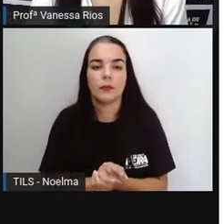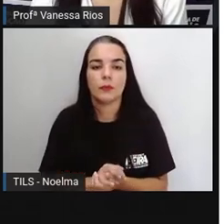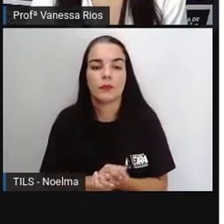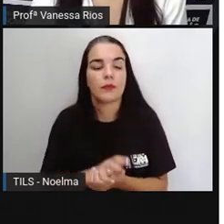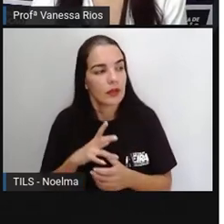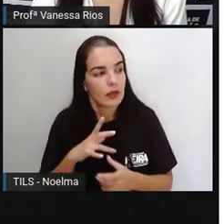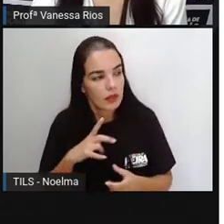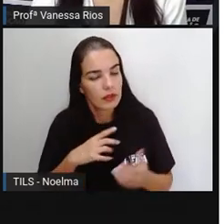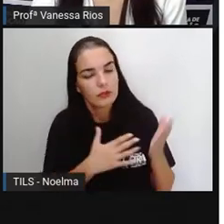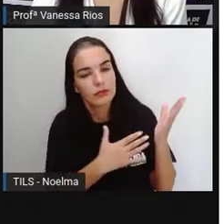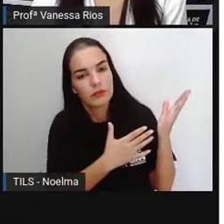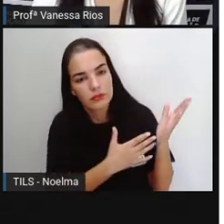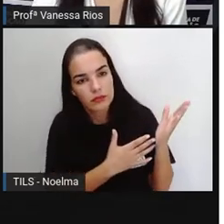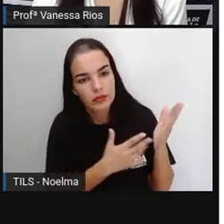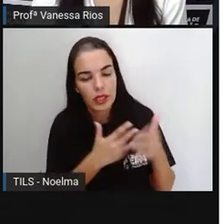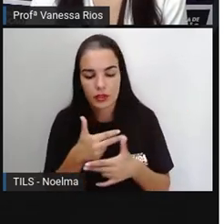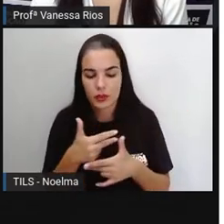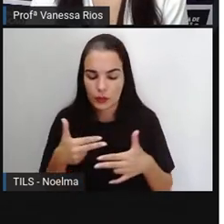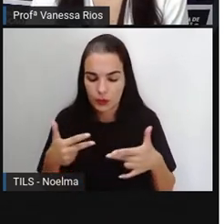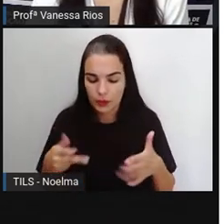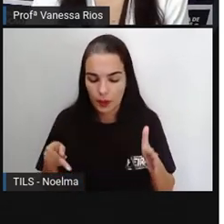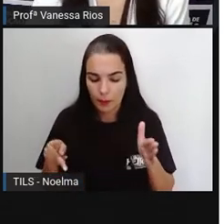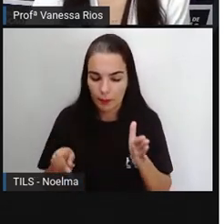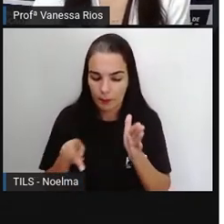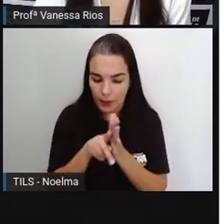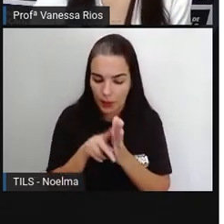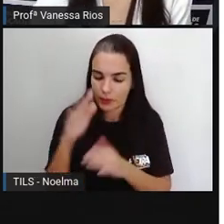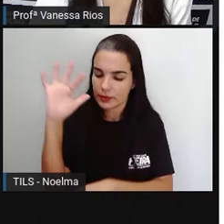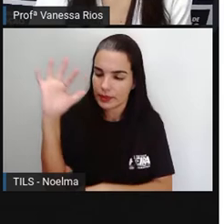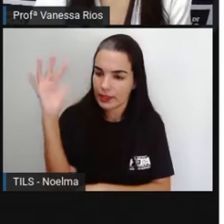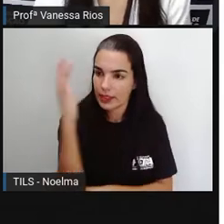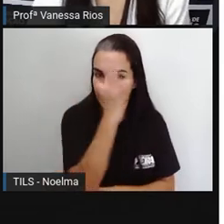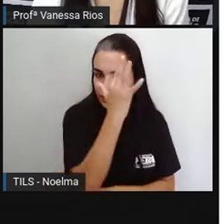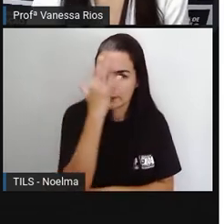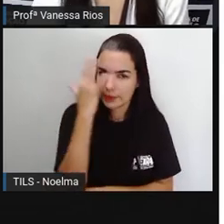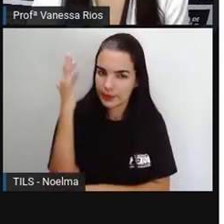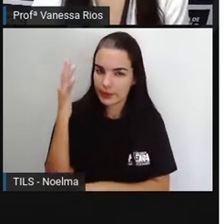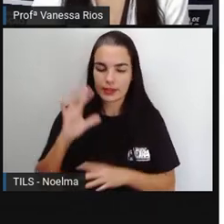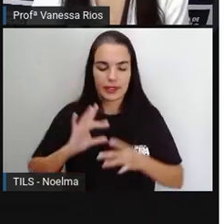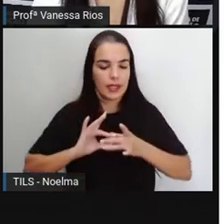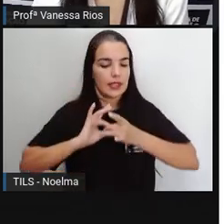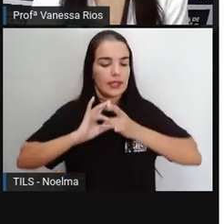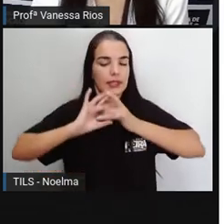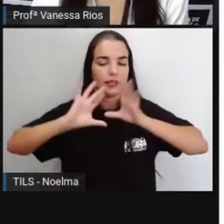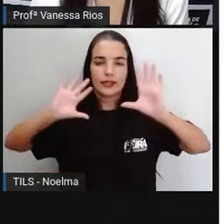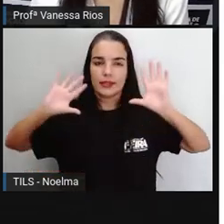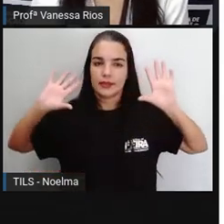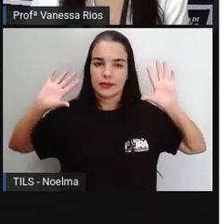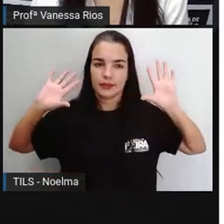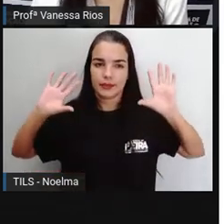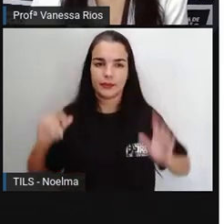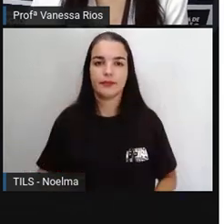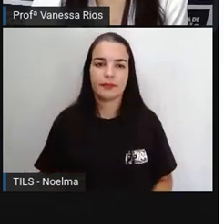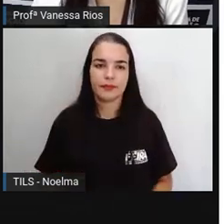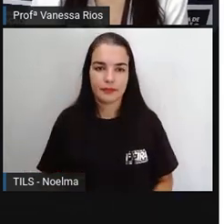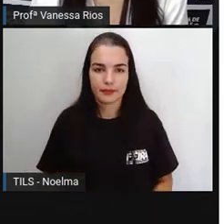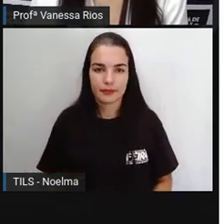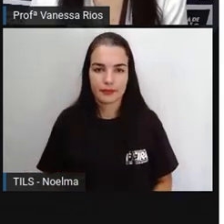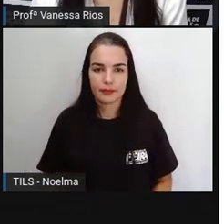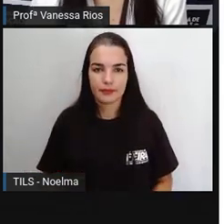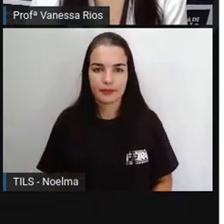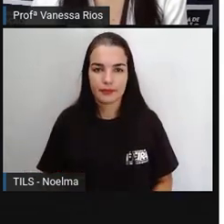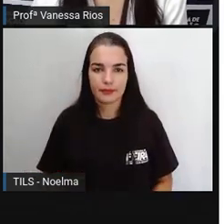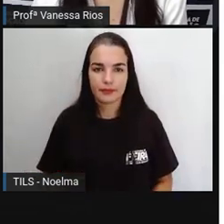são materiais, né, são elementos que são oferecidos a nós, né, através da própria natureza, dos